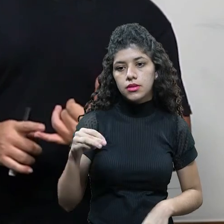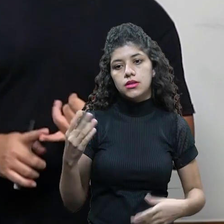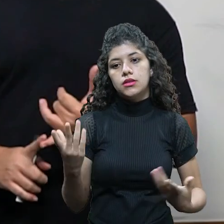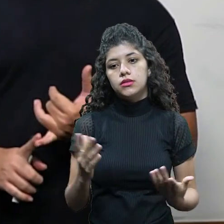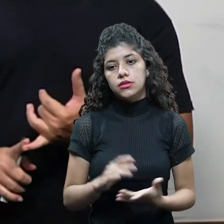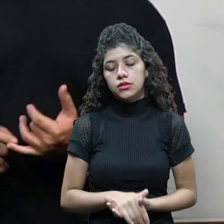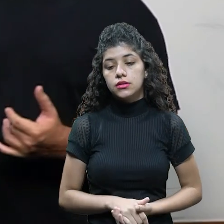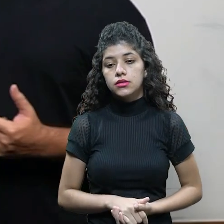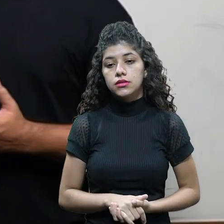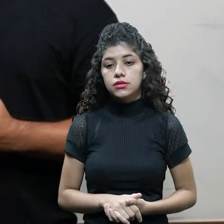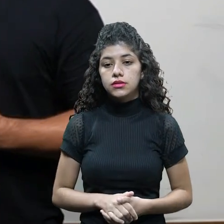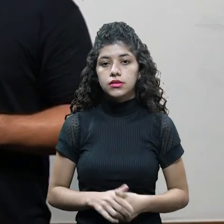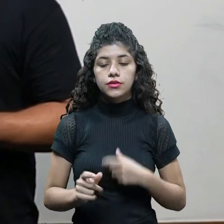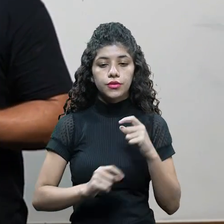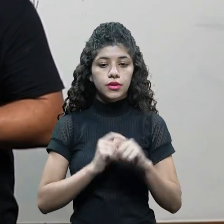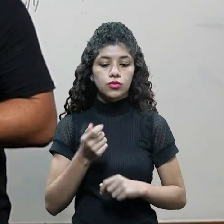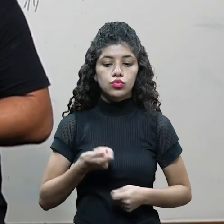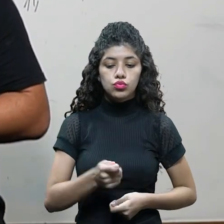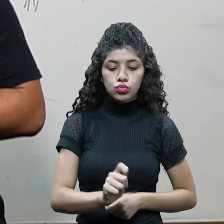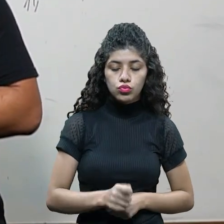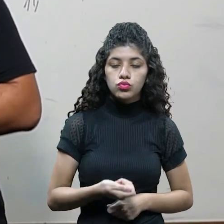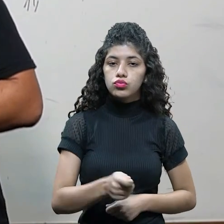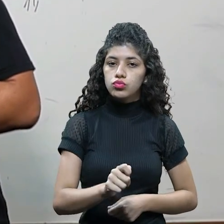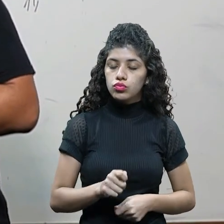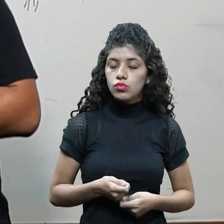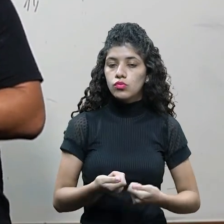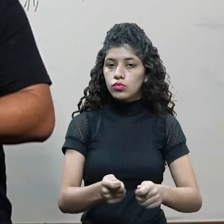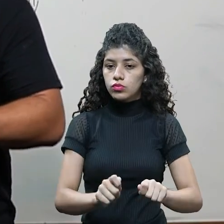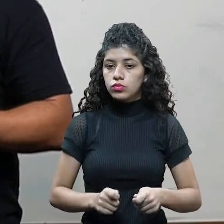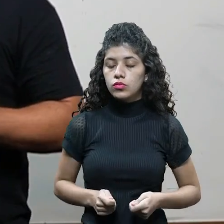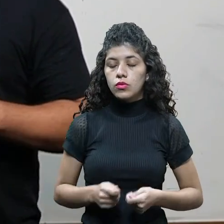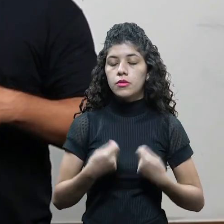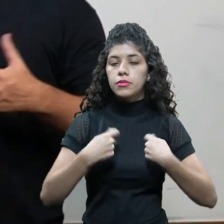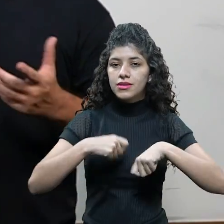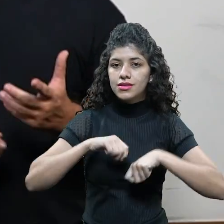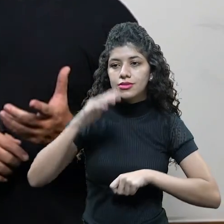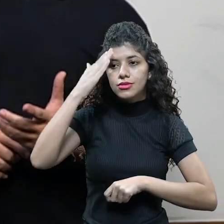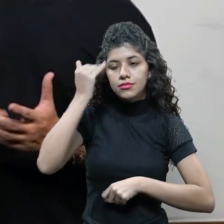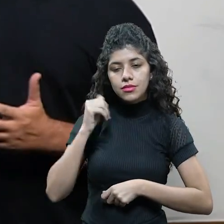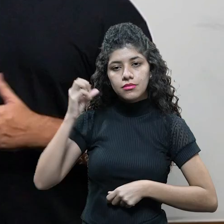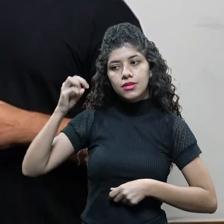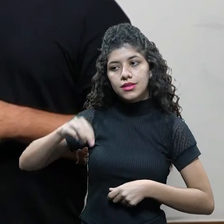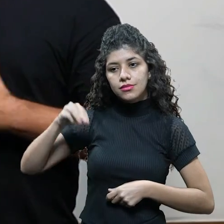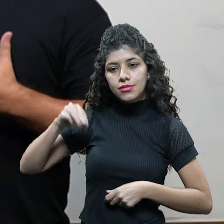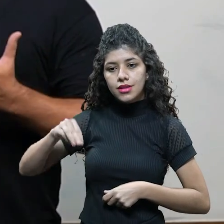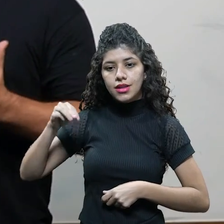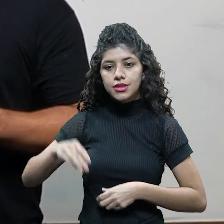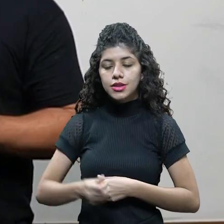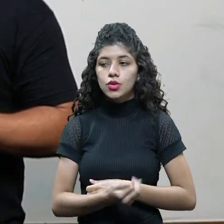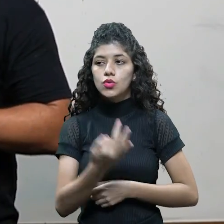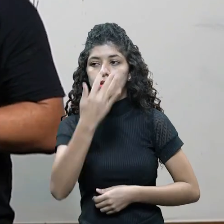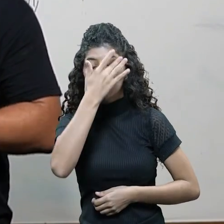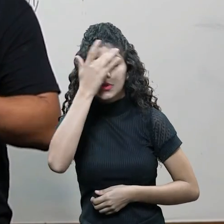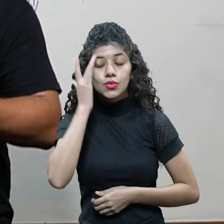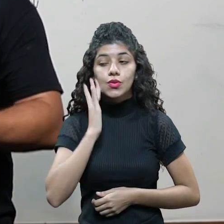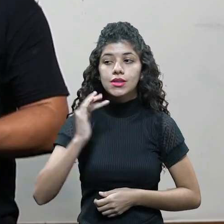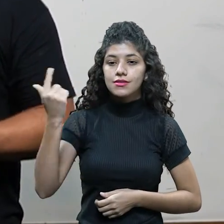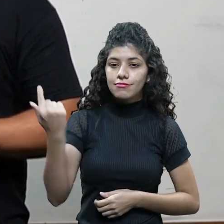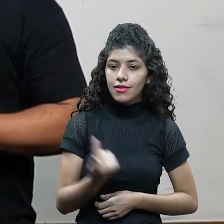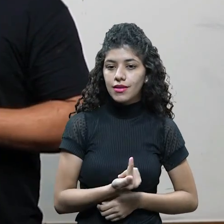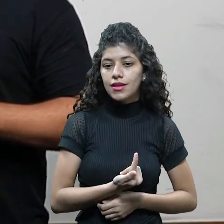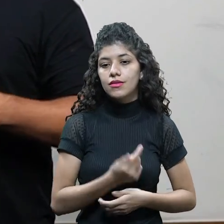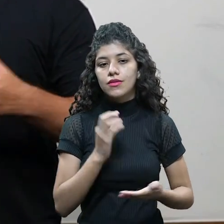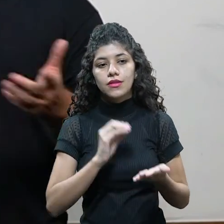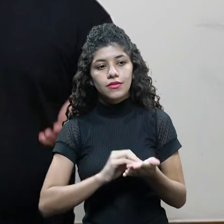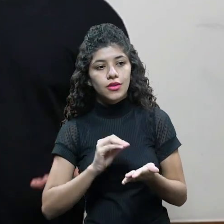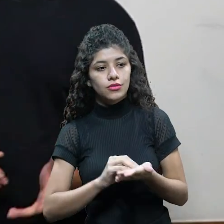ser atropelado. Se eu for fazer um churrasco, eu não tiver noção do que é 1 quilo, 2 quilos, 3 quilos, quantas pessoas vão vir se eu não souber fazer esse rateio, ou